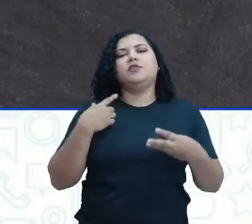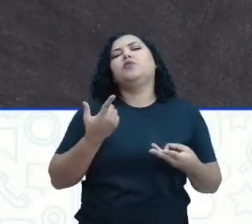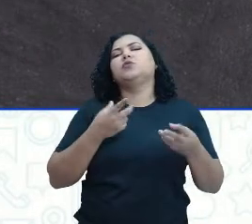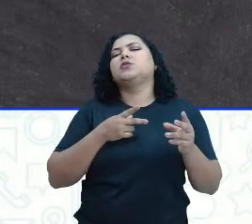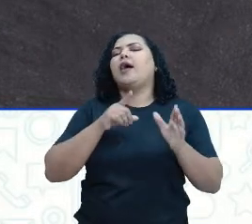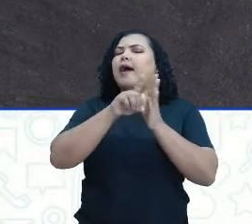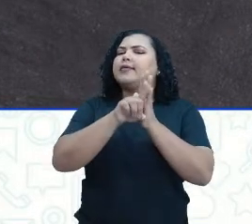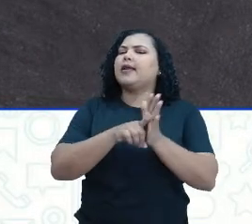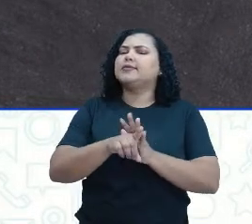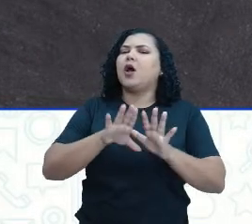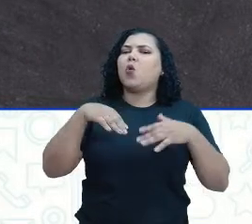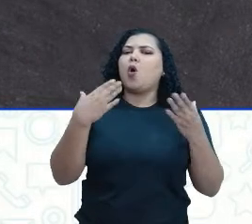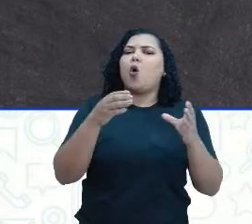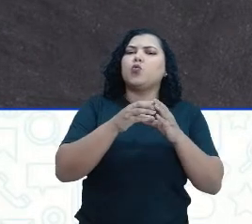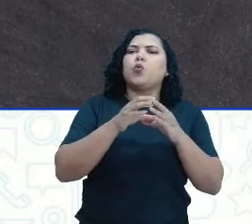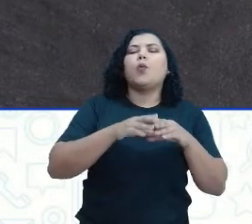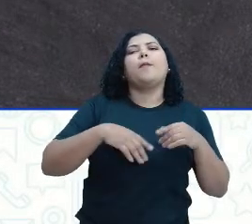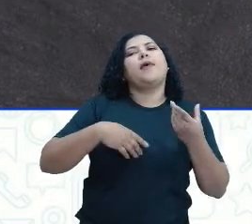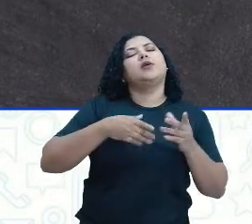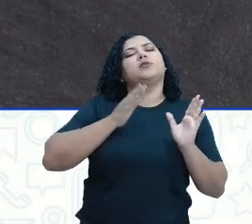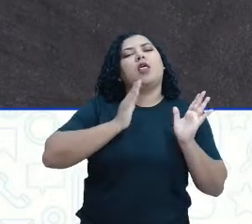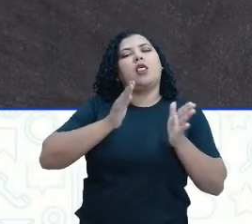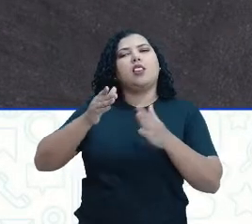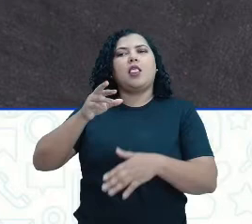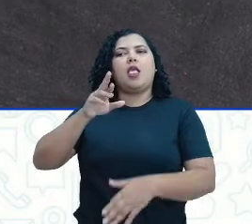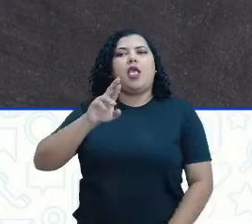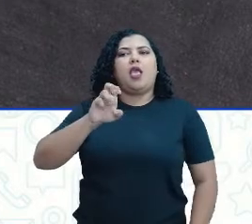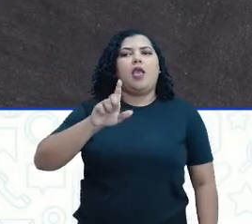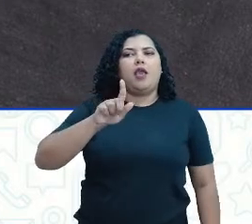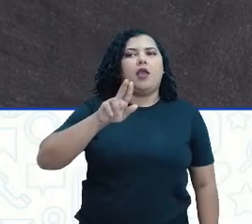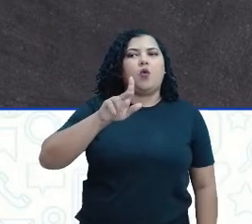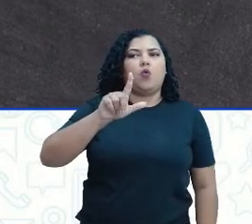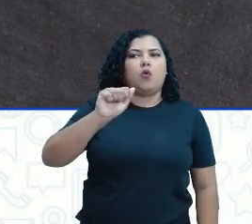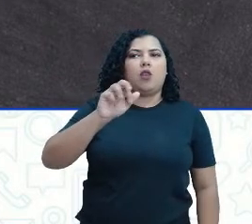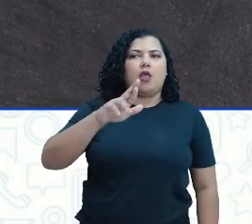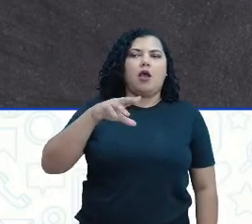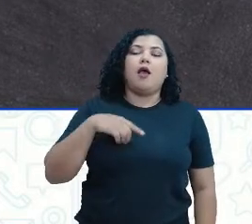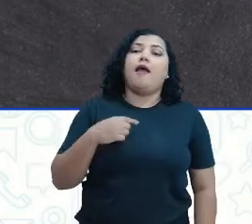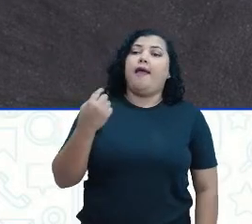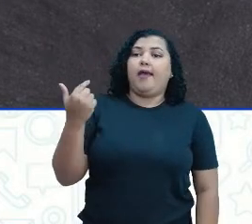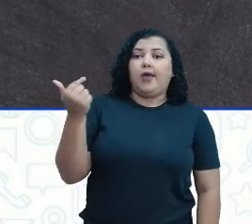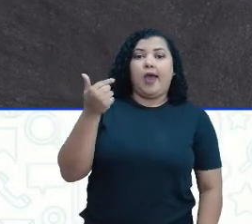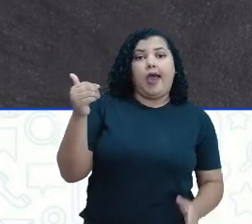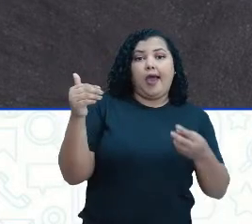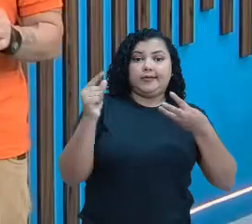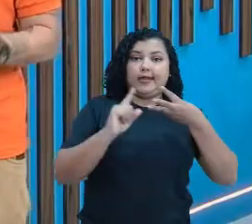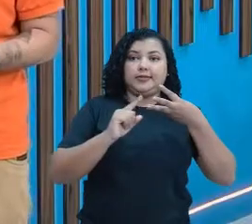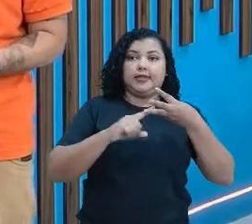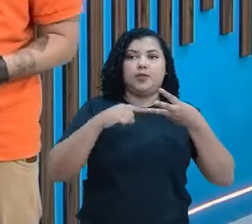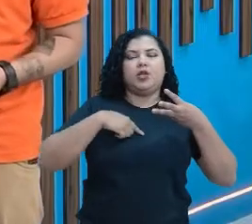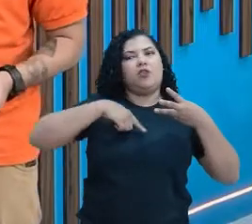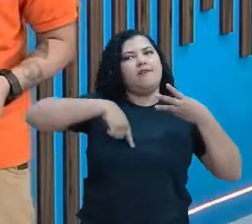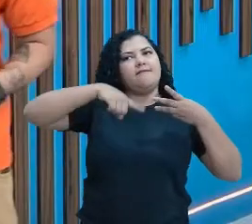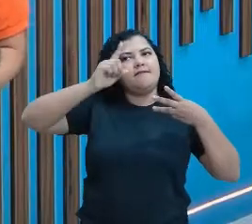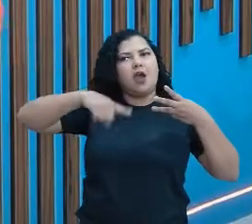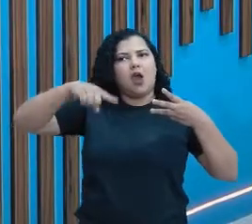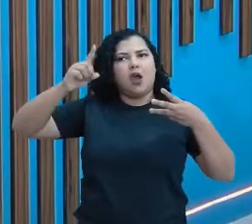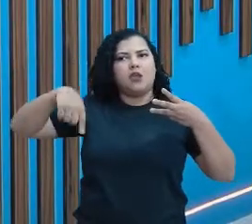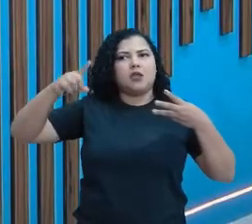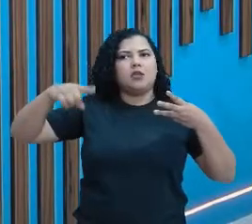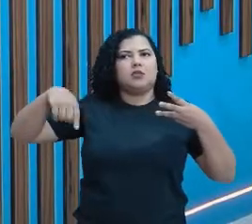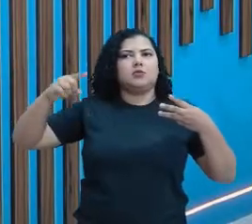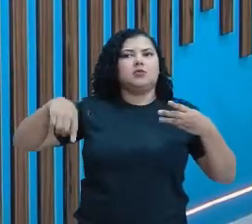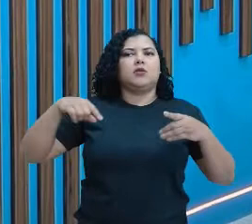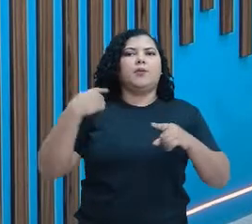que é mais regular, a gente observaria que seria essa última equipe aqui, porque ela tem uma variabilidade, ou seja, os